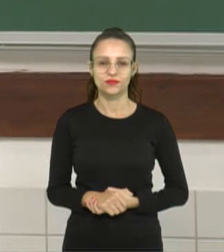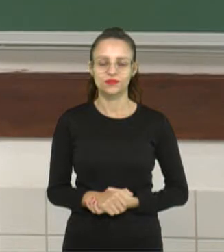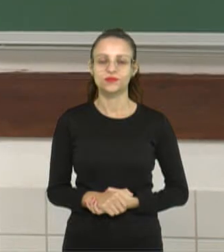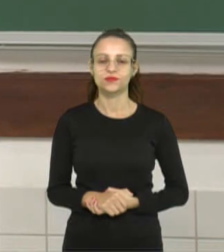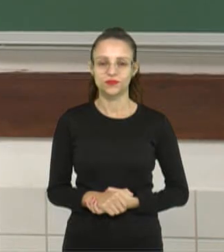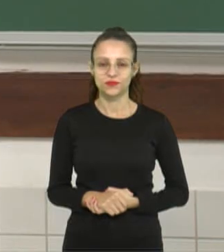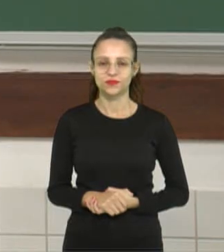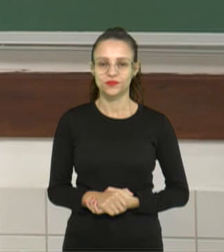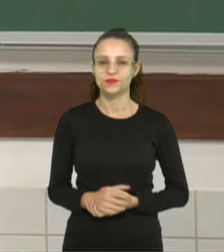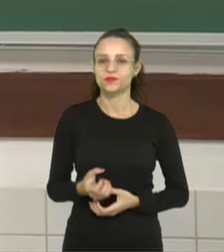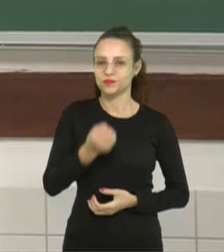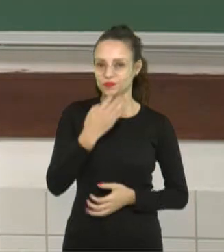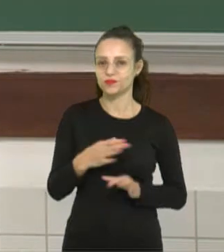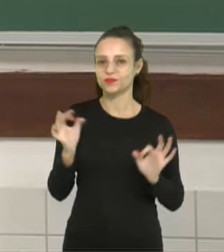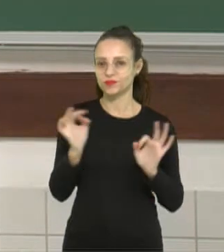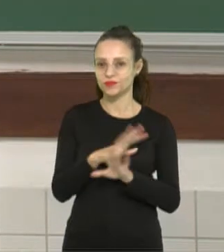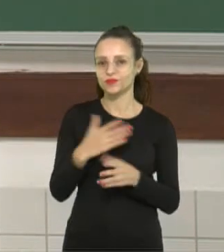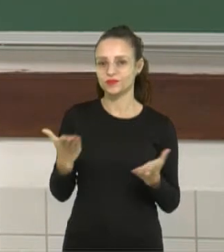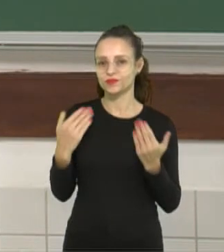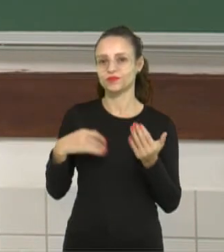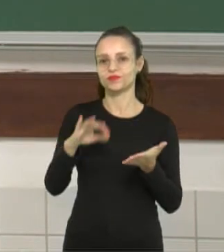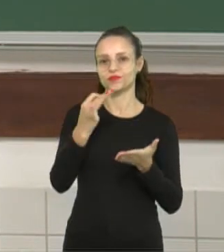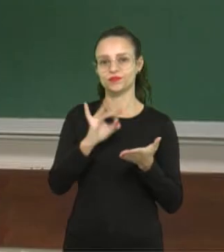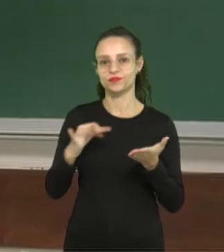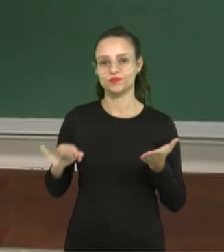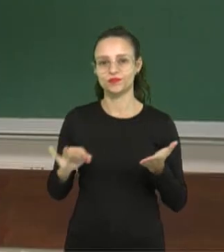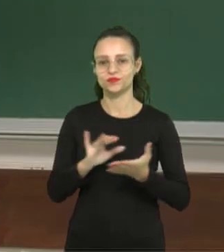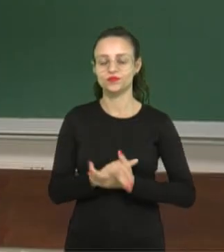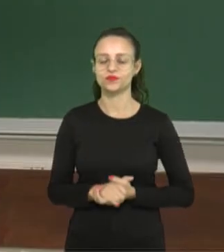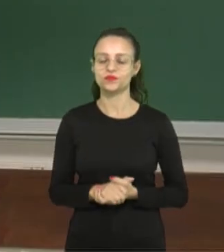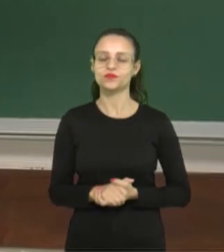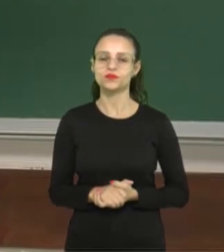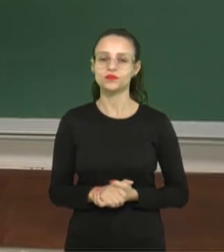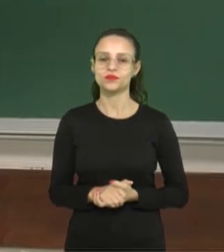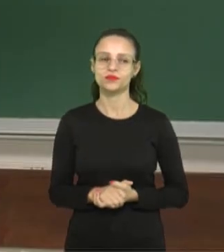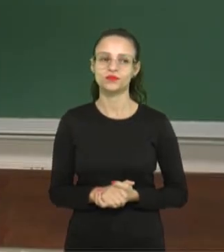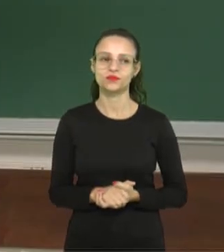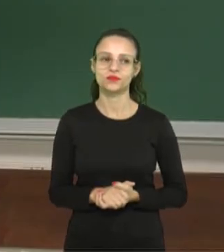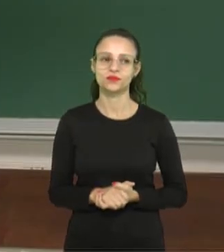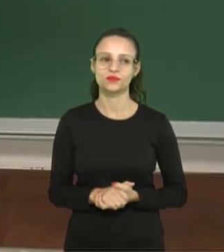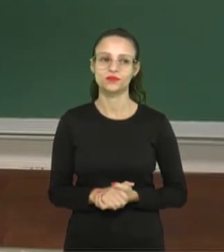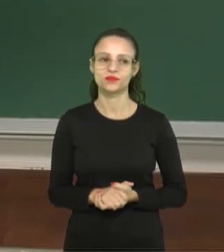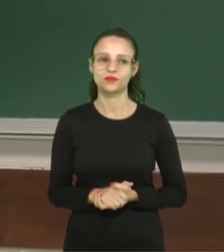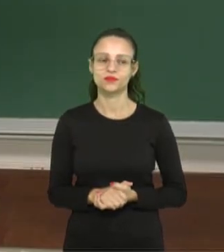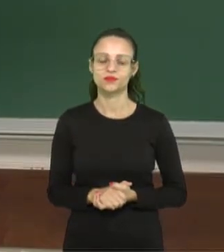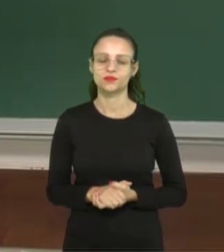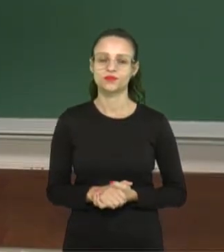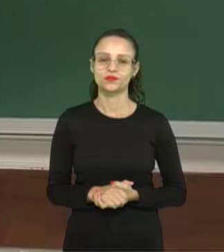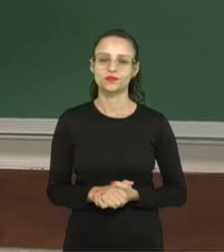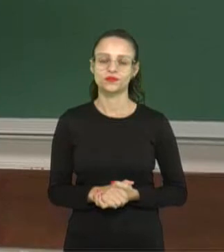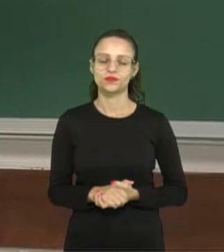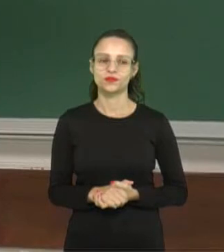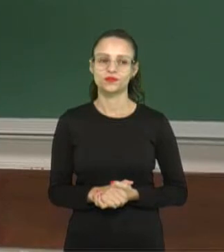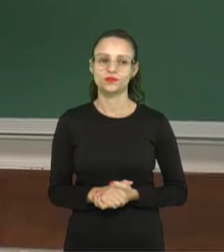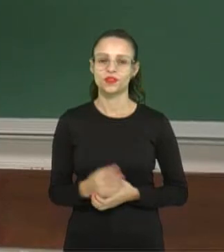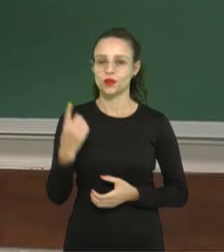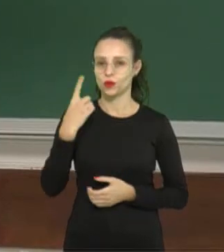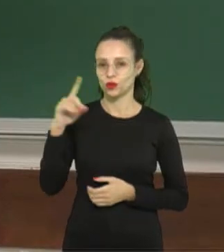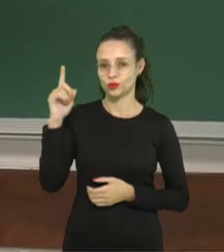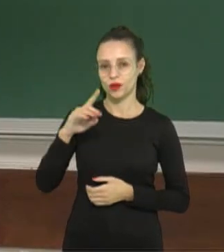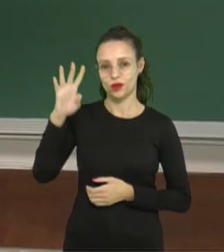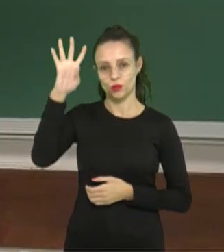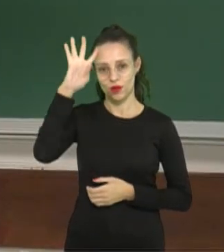Muy bien, listo, vamos a corrigir entonces. Se celebra el último miércoles, na última quarta-feira do